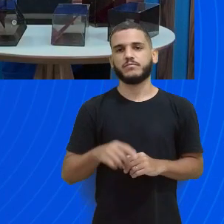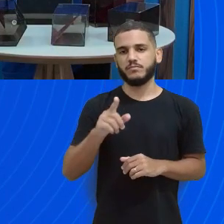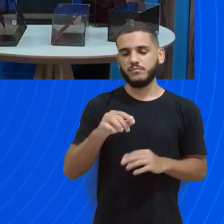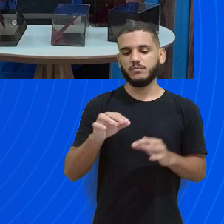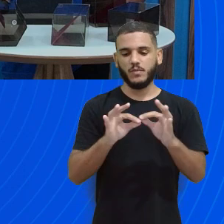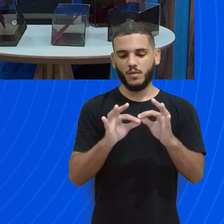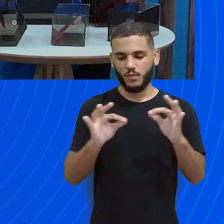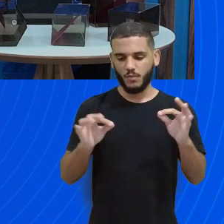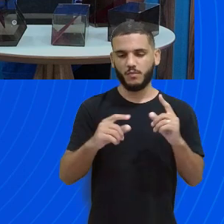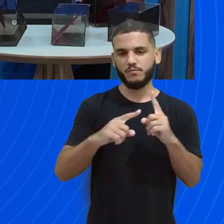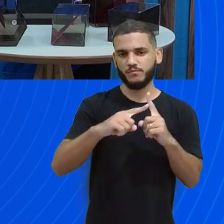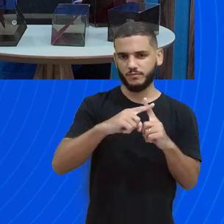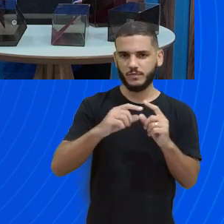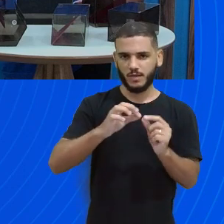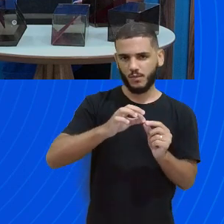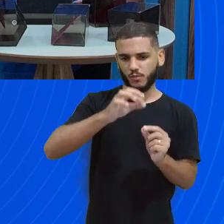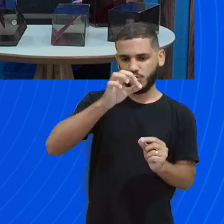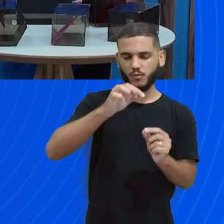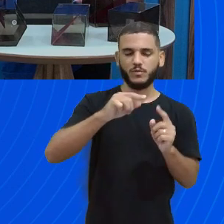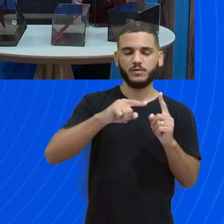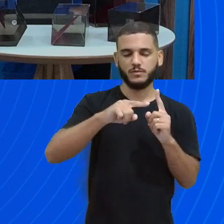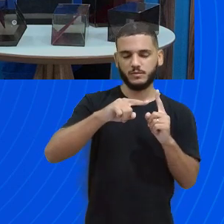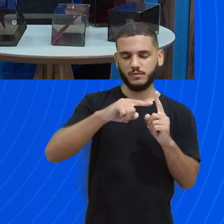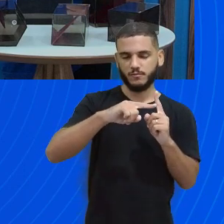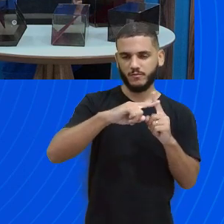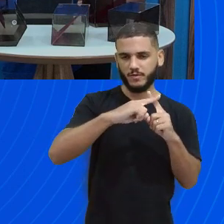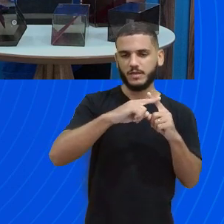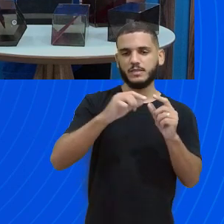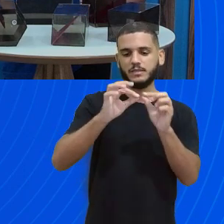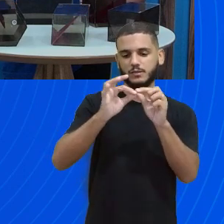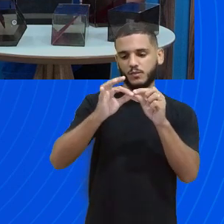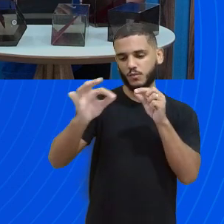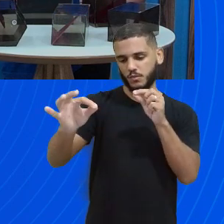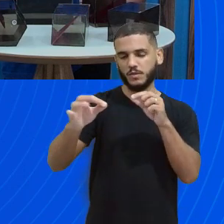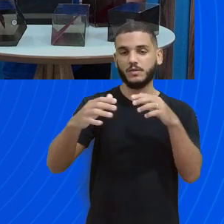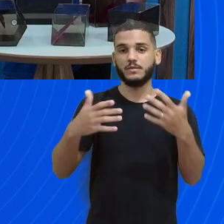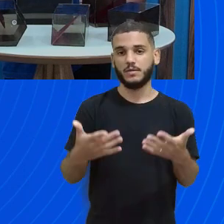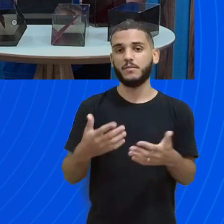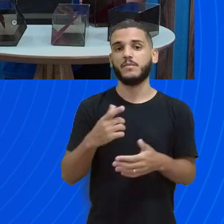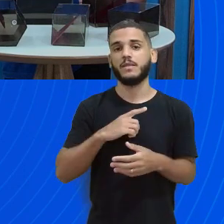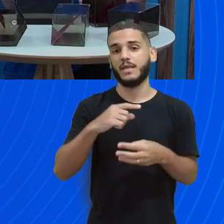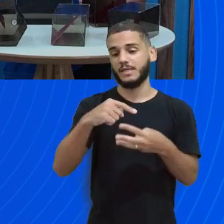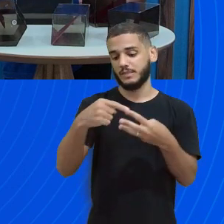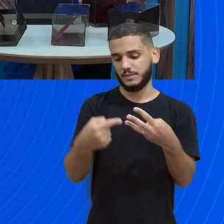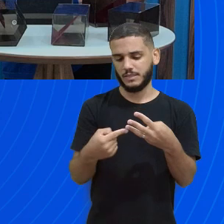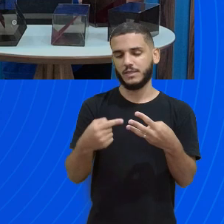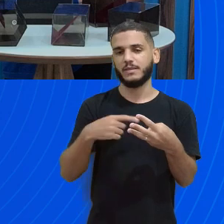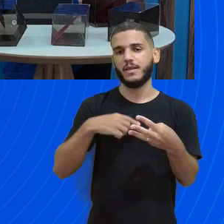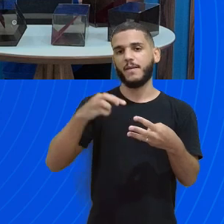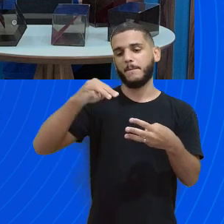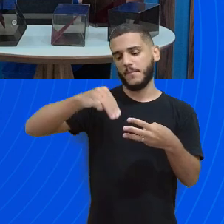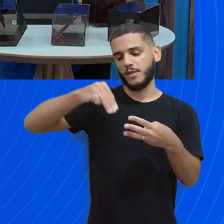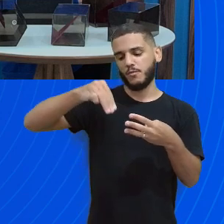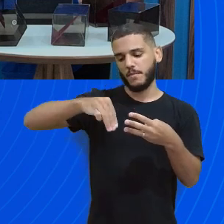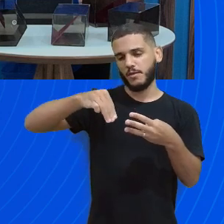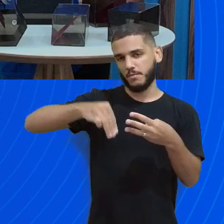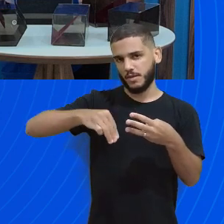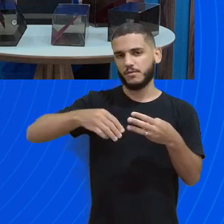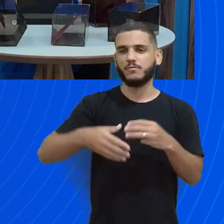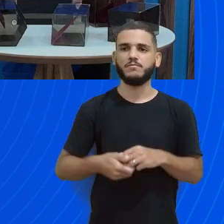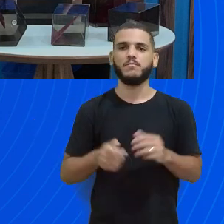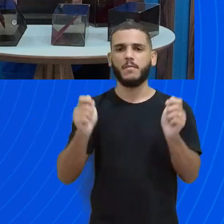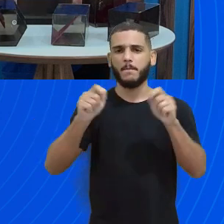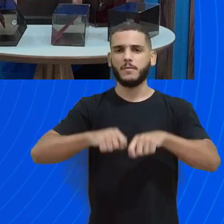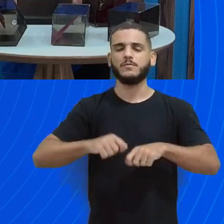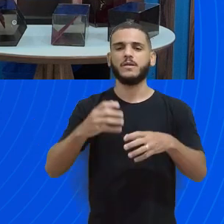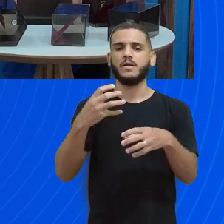Então, quando eu tenho essas três medidas, que é o caso, eu tenho 1 metro, 1 metro e 1 metro, eu